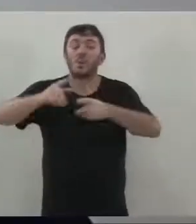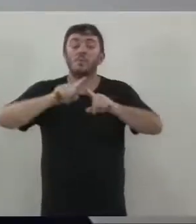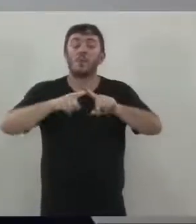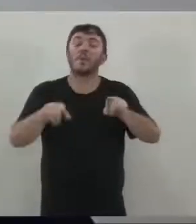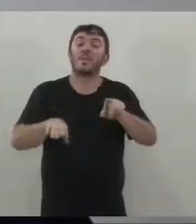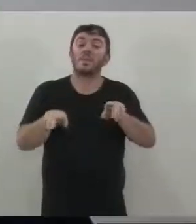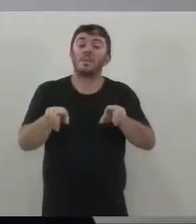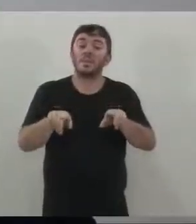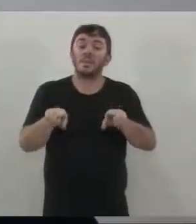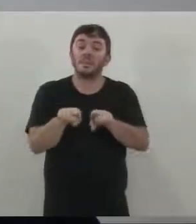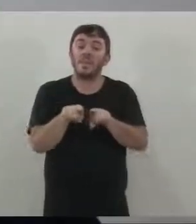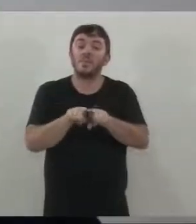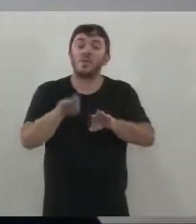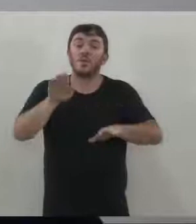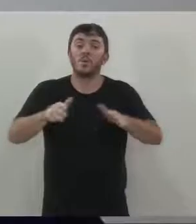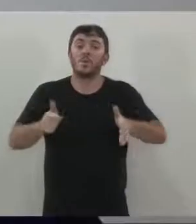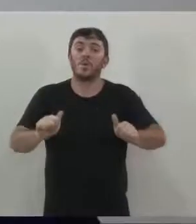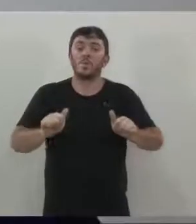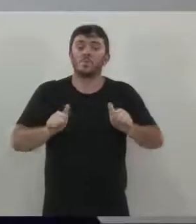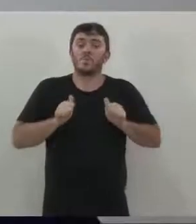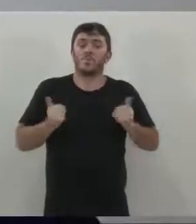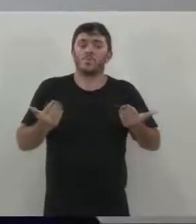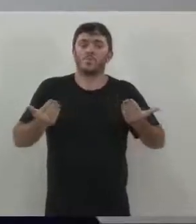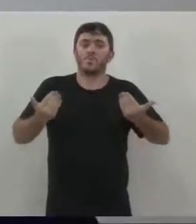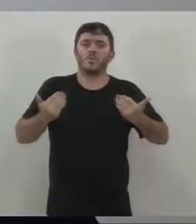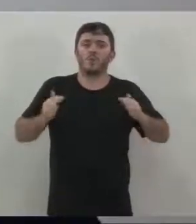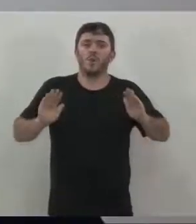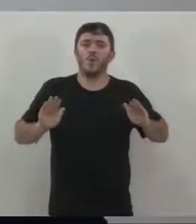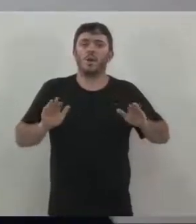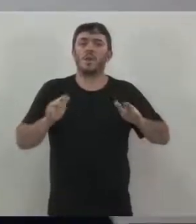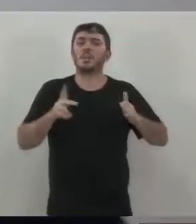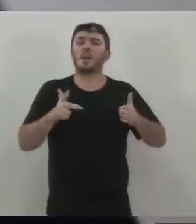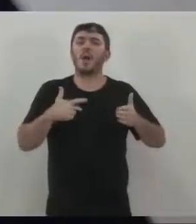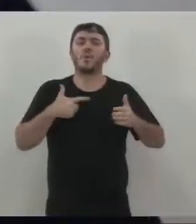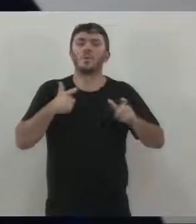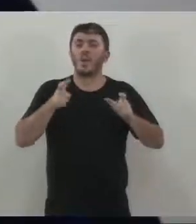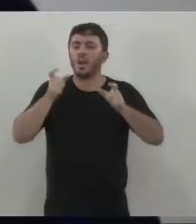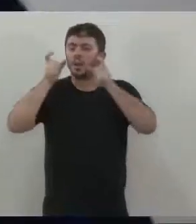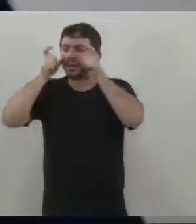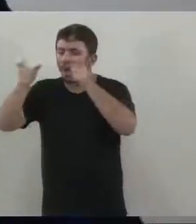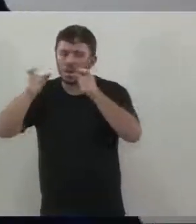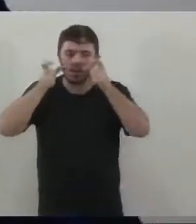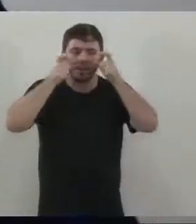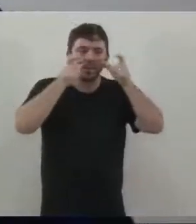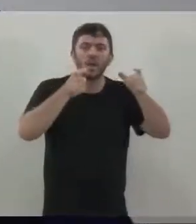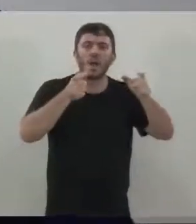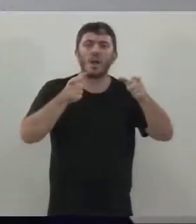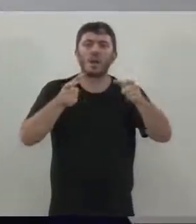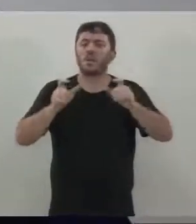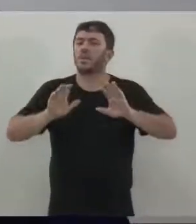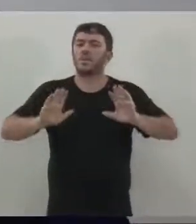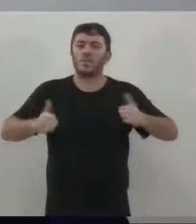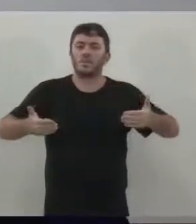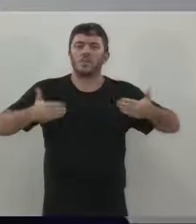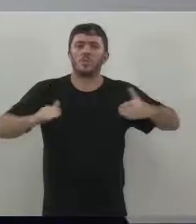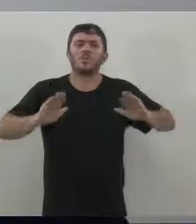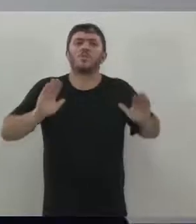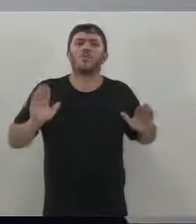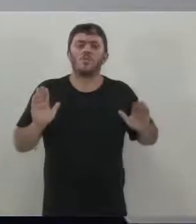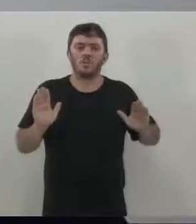imparcial e totalmente livre de interesses. Então, nos dias atuais, a